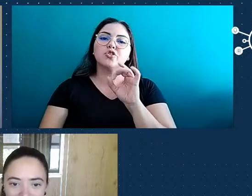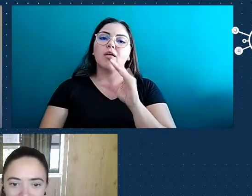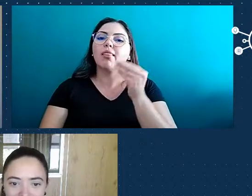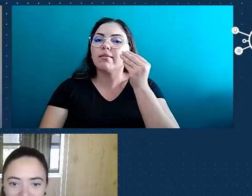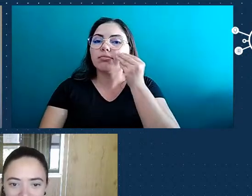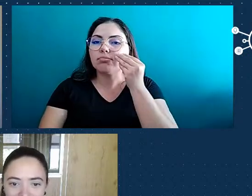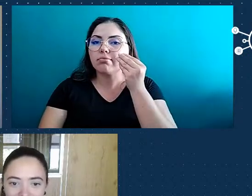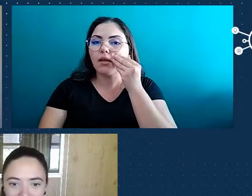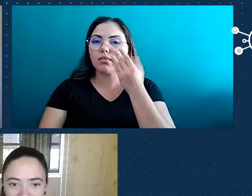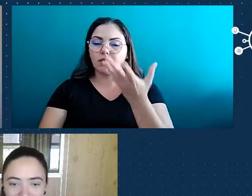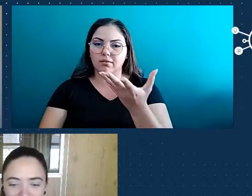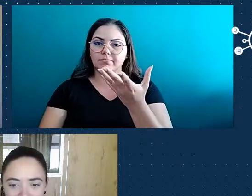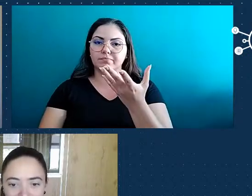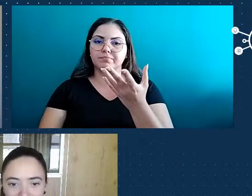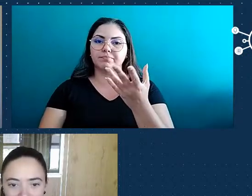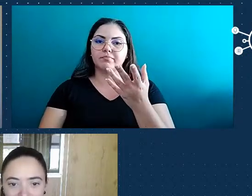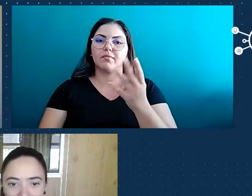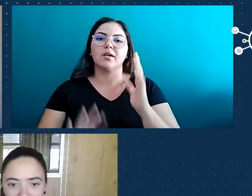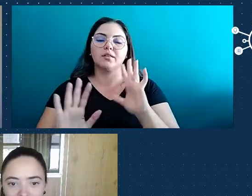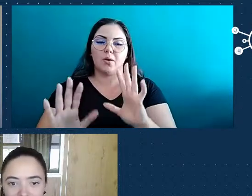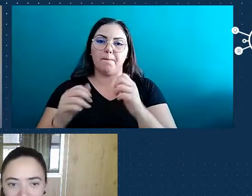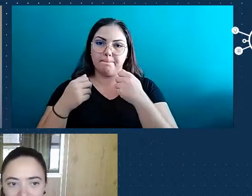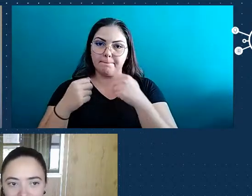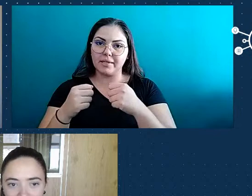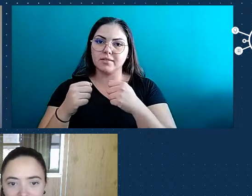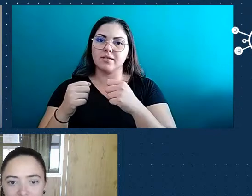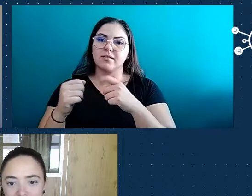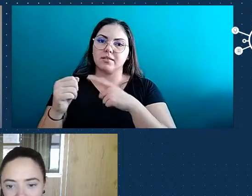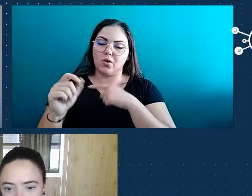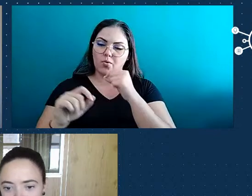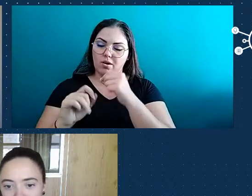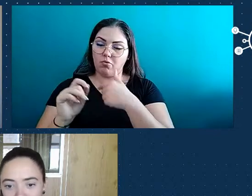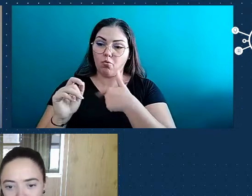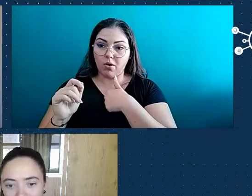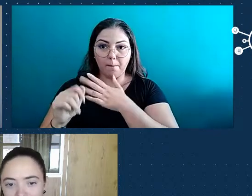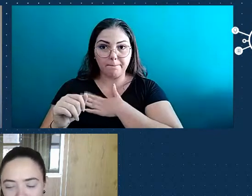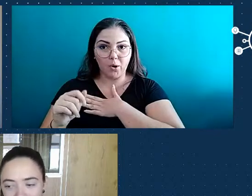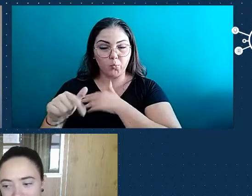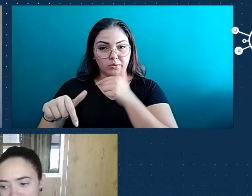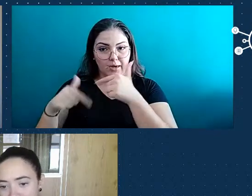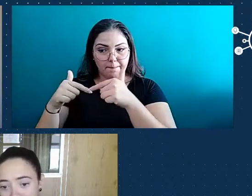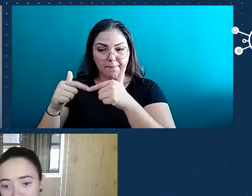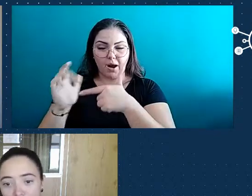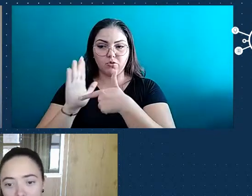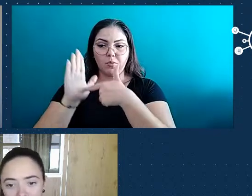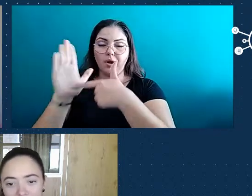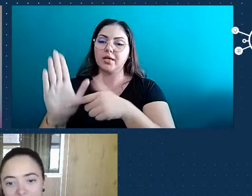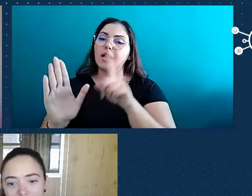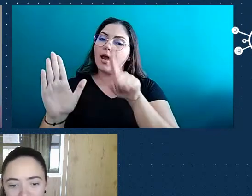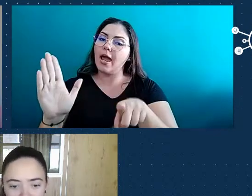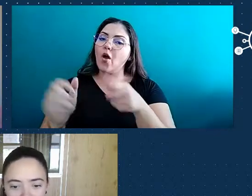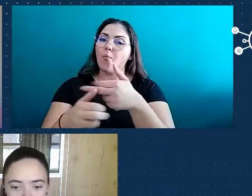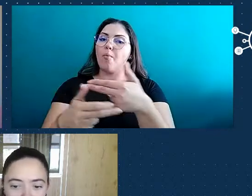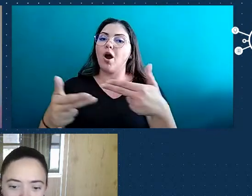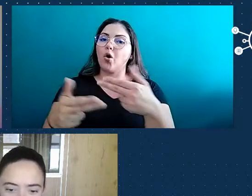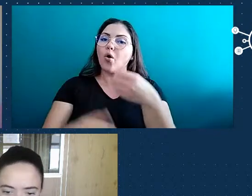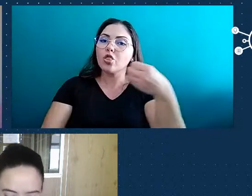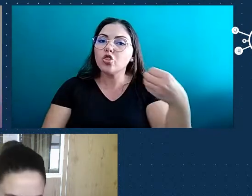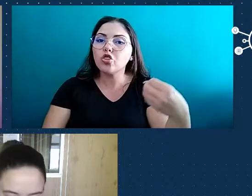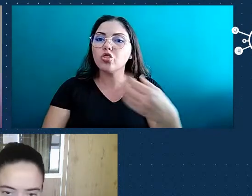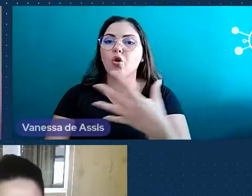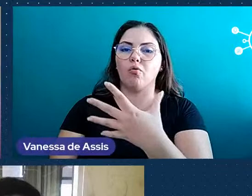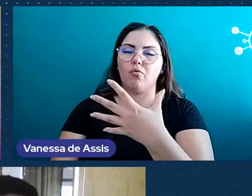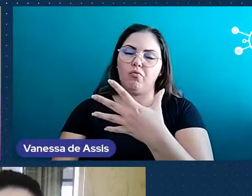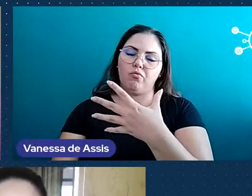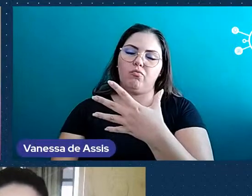é isso aqui, pelo menos, que eu estou mostrando, é alguma coisa nova, certo? Ótimo. A gente vai sempre estimular para que siga nessa abordagem,